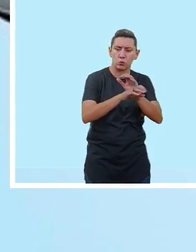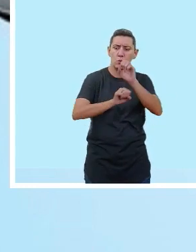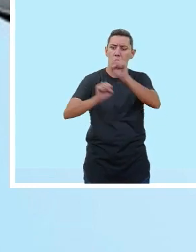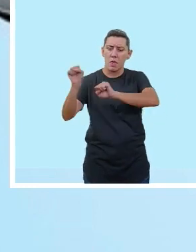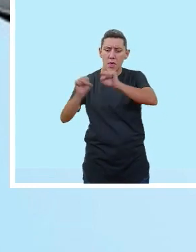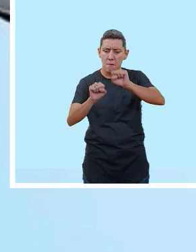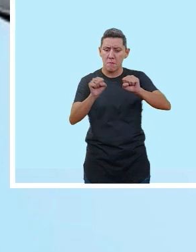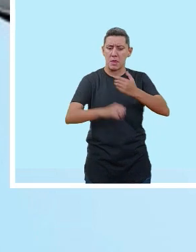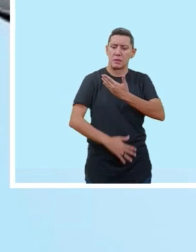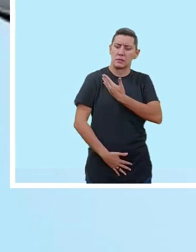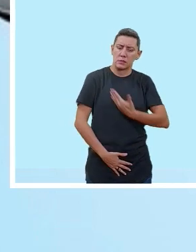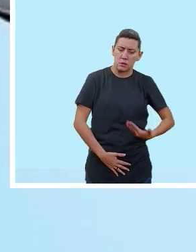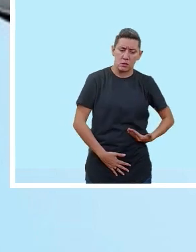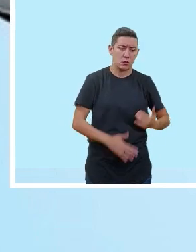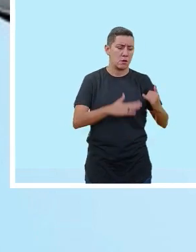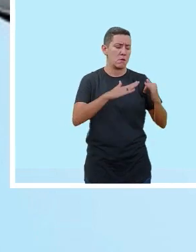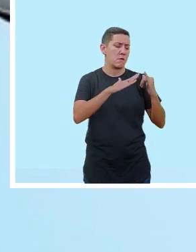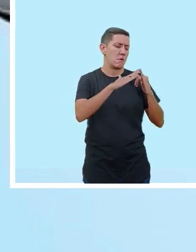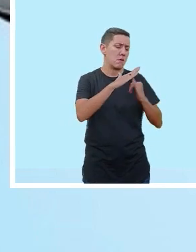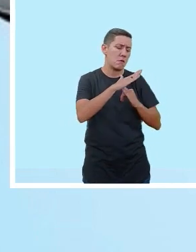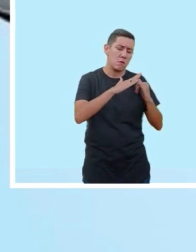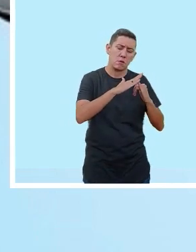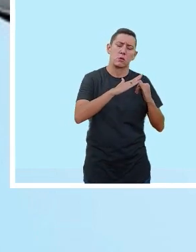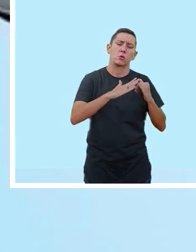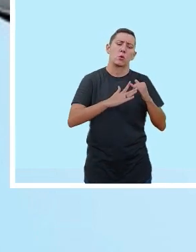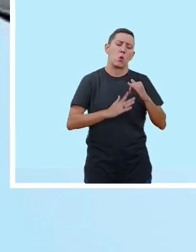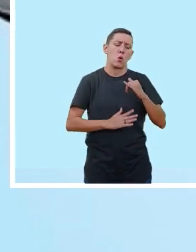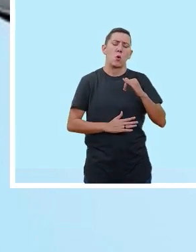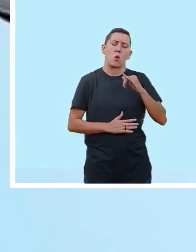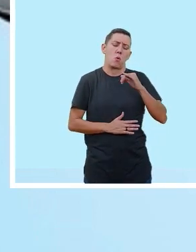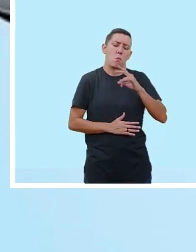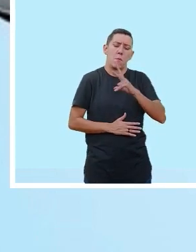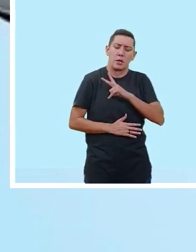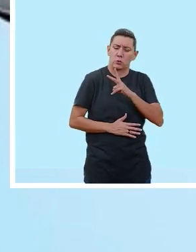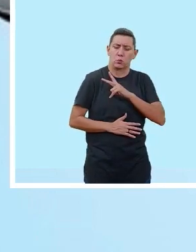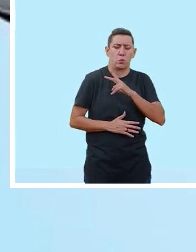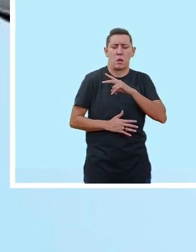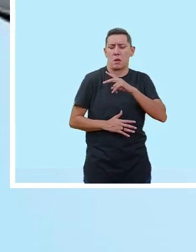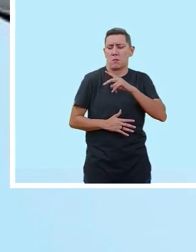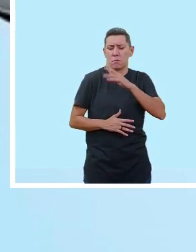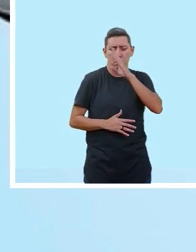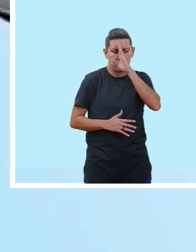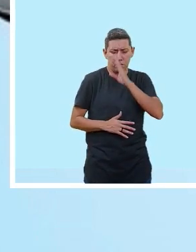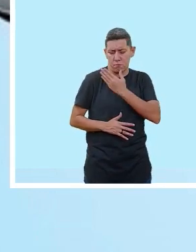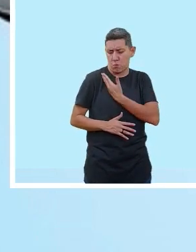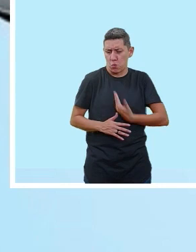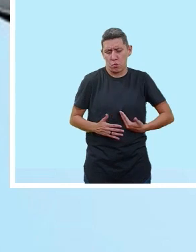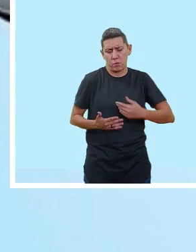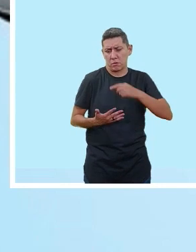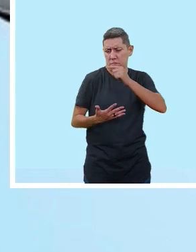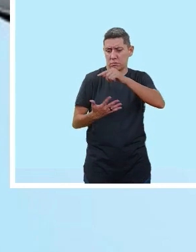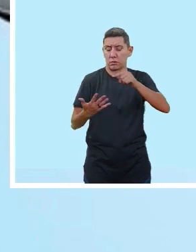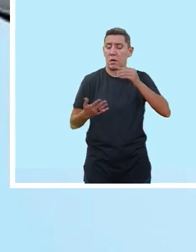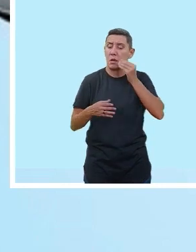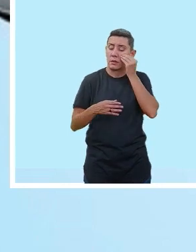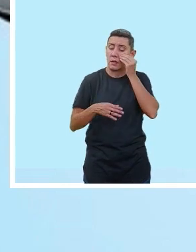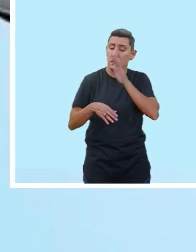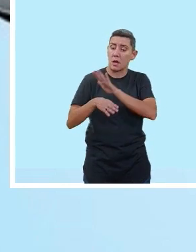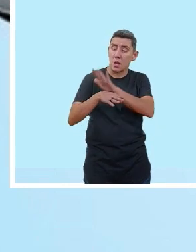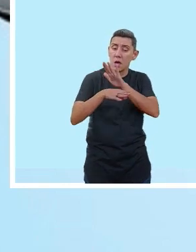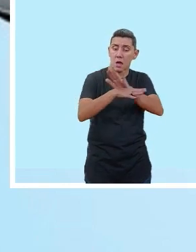governos, instituições privadas a trabalhar a questão da emissão, né? Então, a gente trabalha com